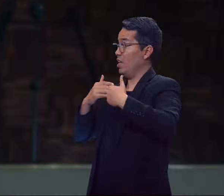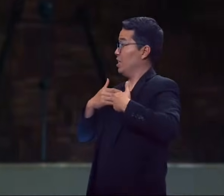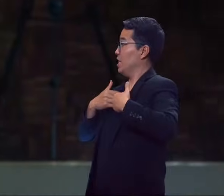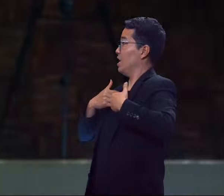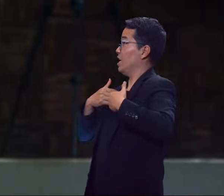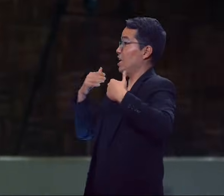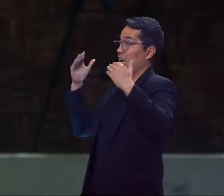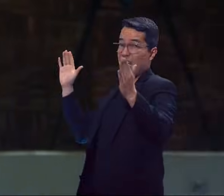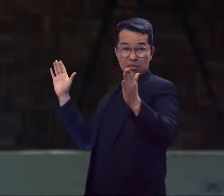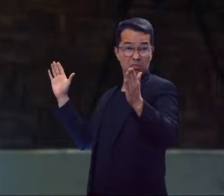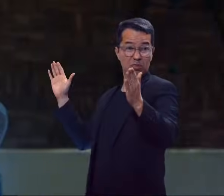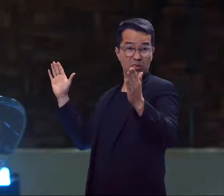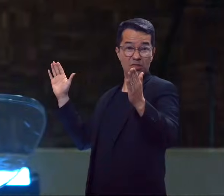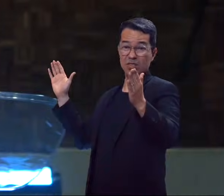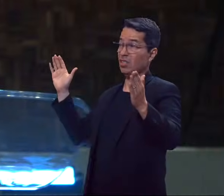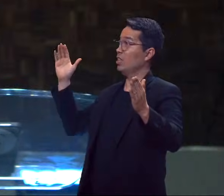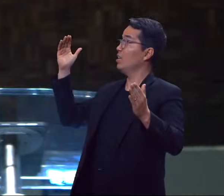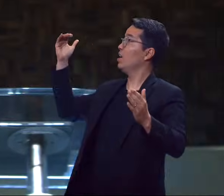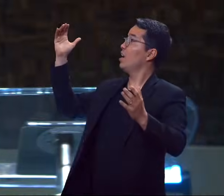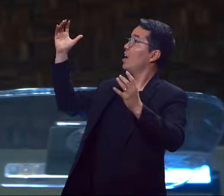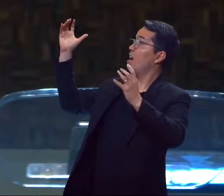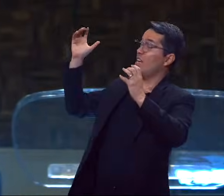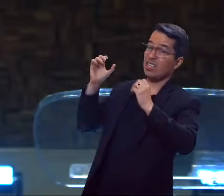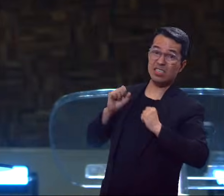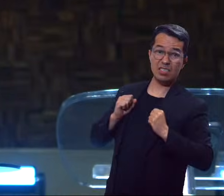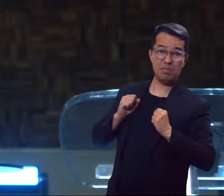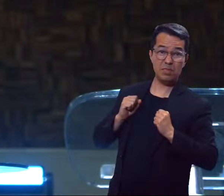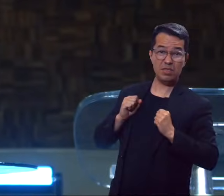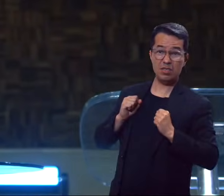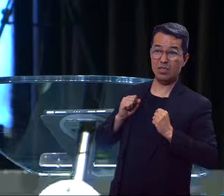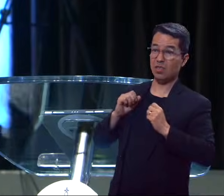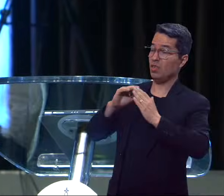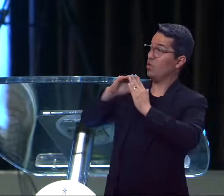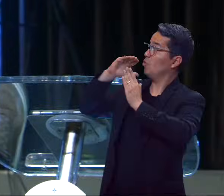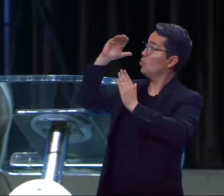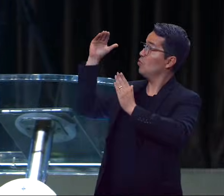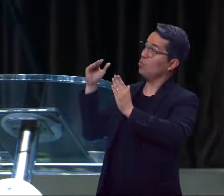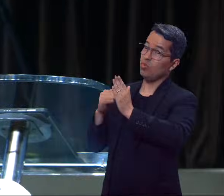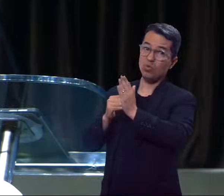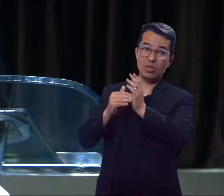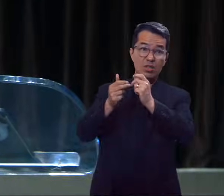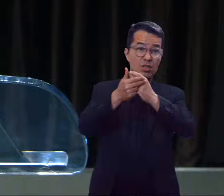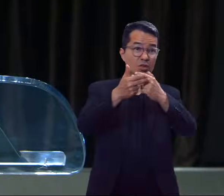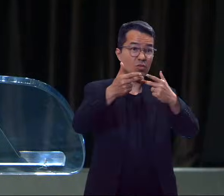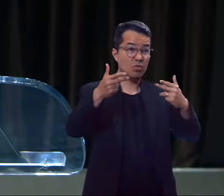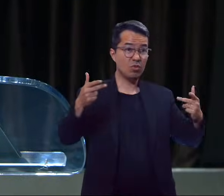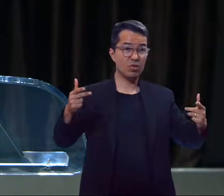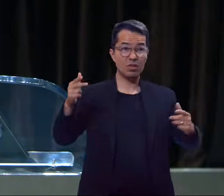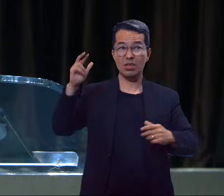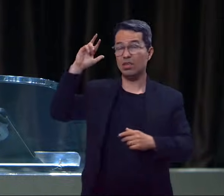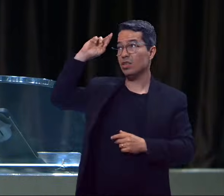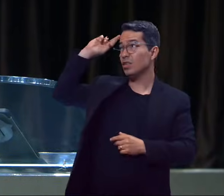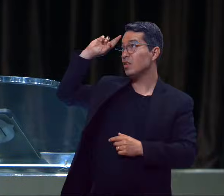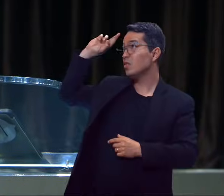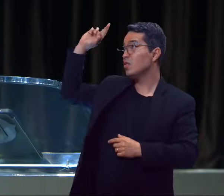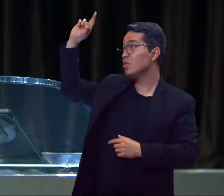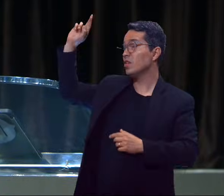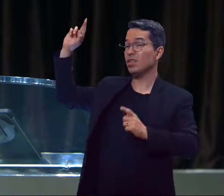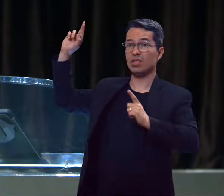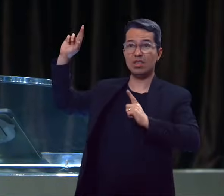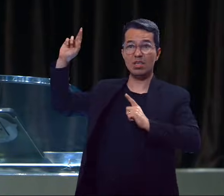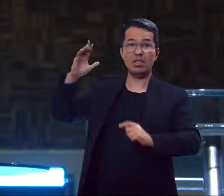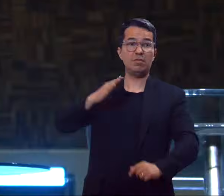meu coração para receber tudo aquilo que o Senhor tem para a minha